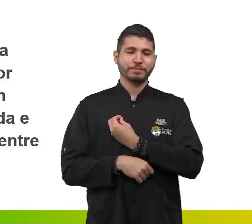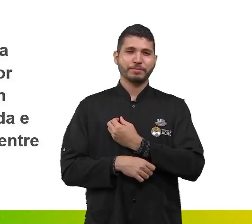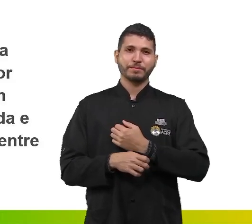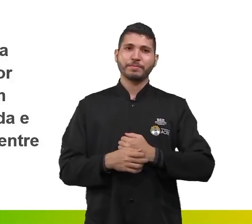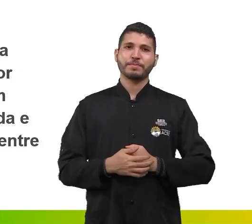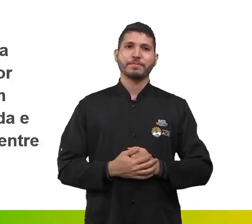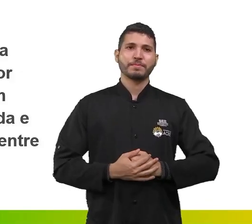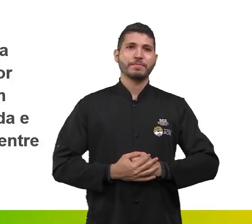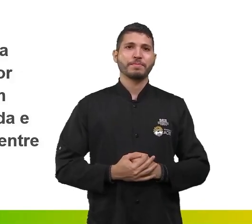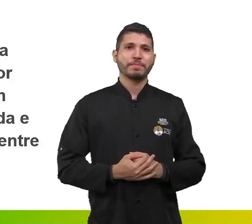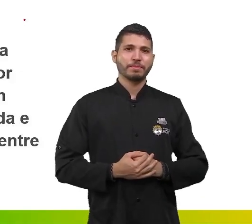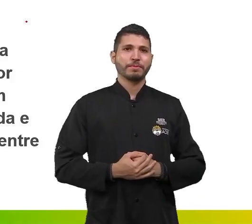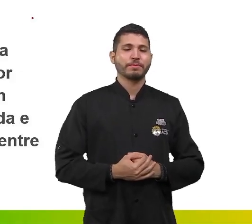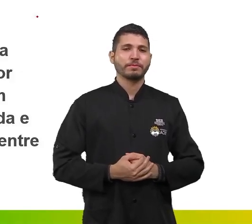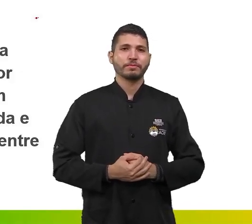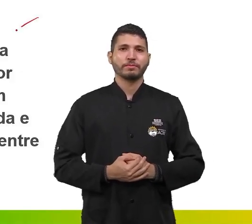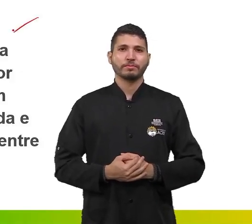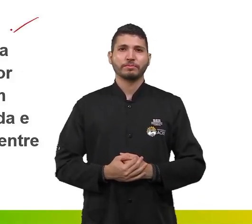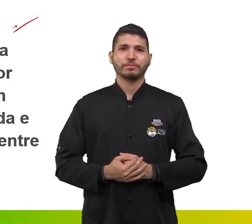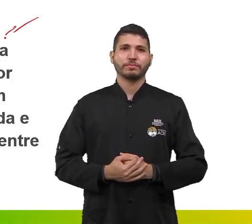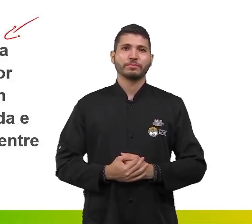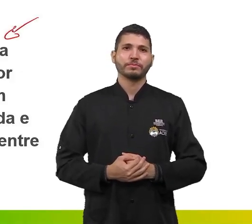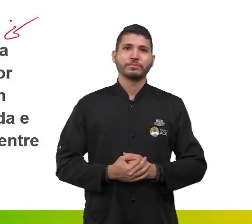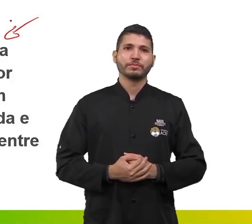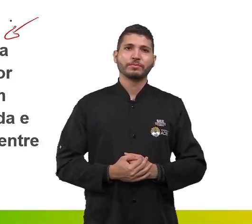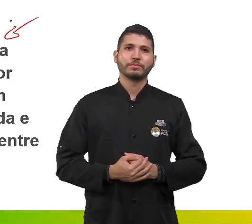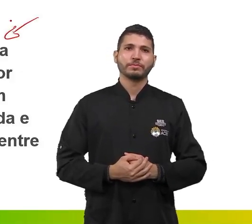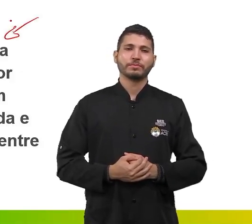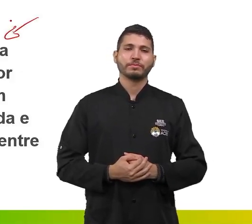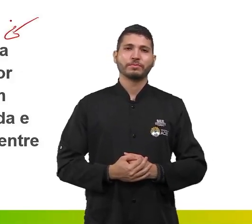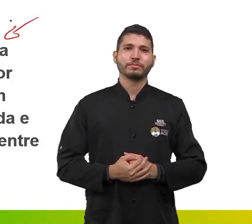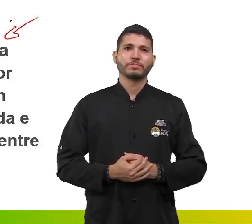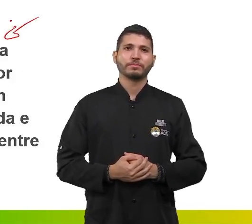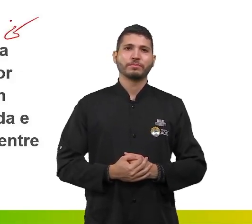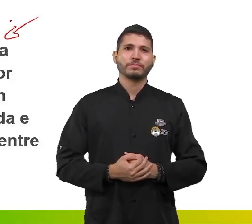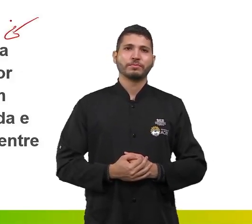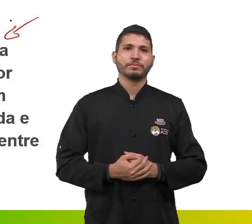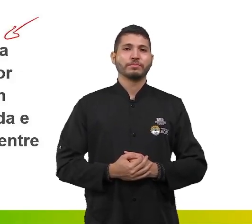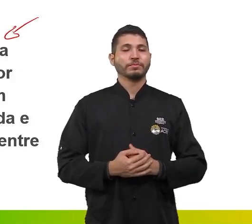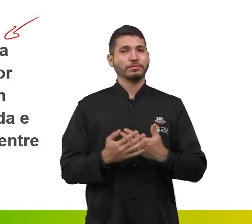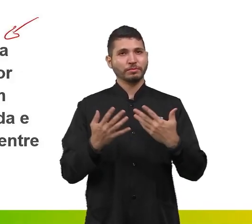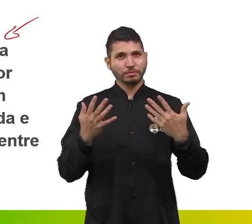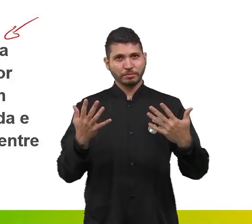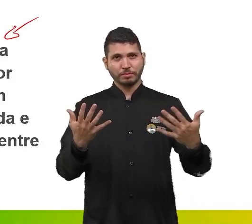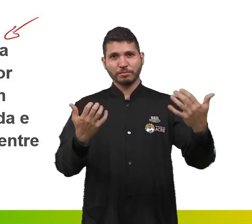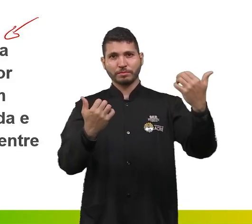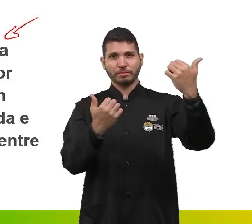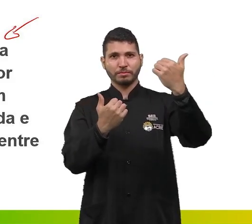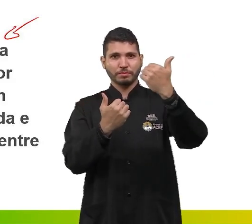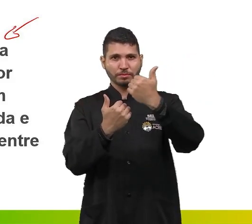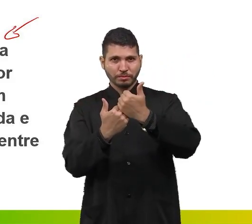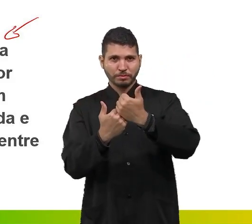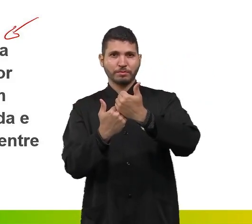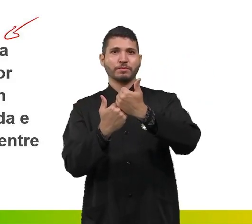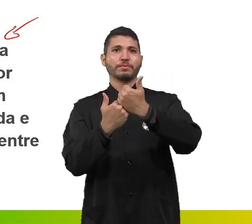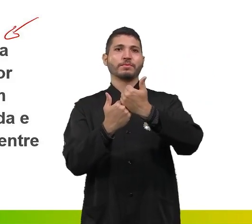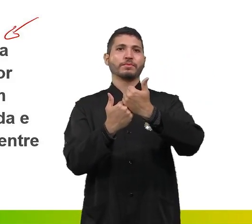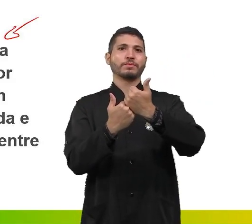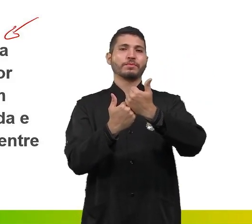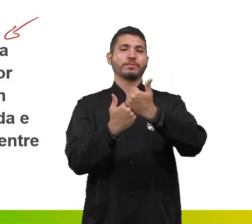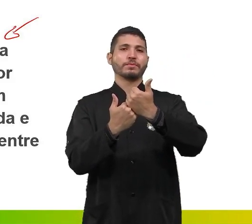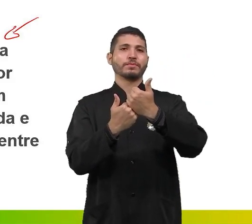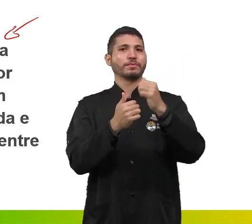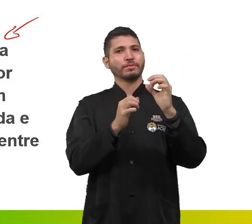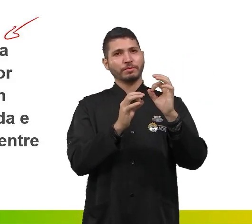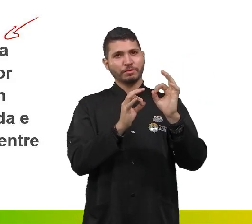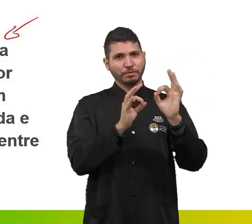Esse modelo, então, acompanha aqui comigo. Esse modelo substitui a fragmentação feudal, como eu acabei